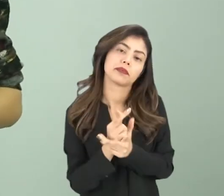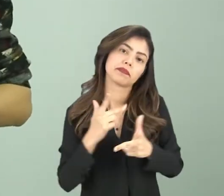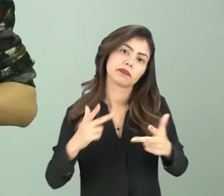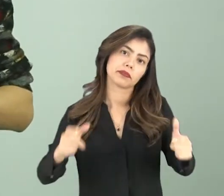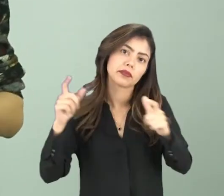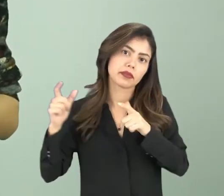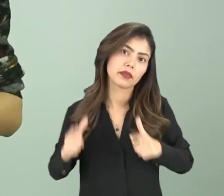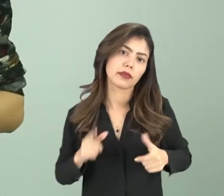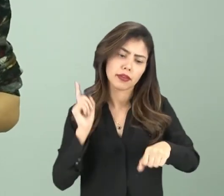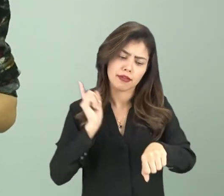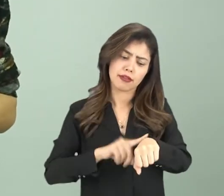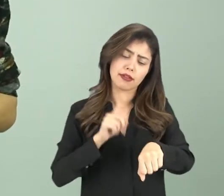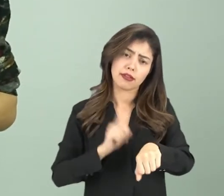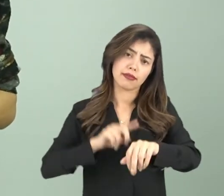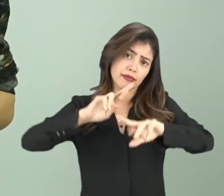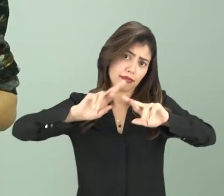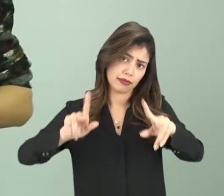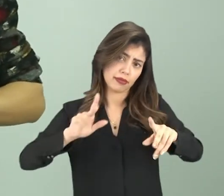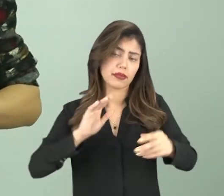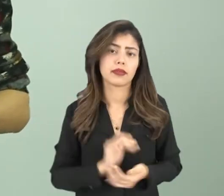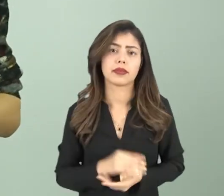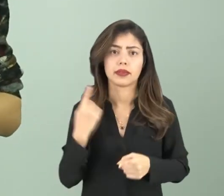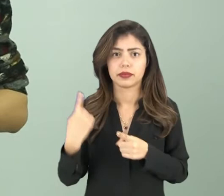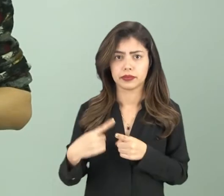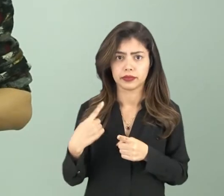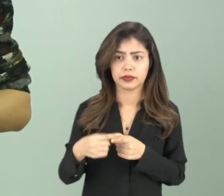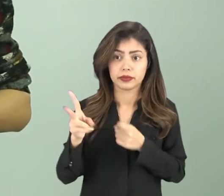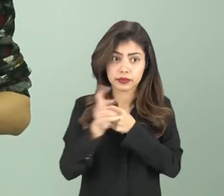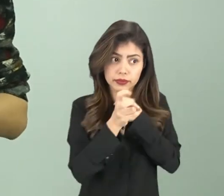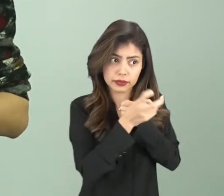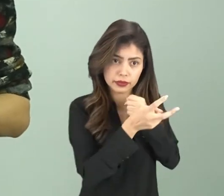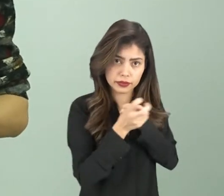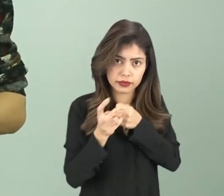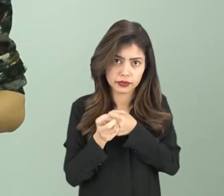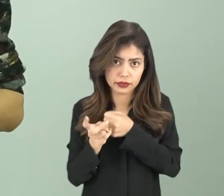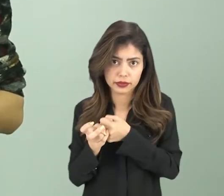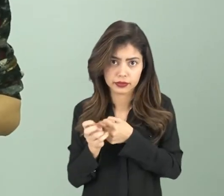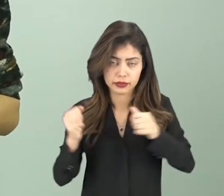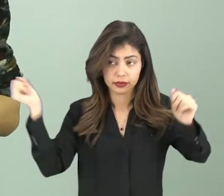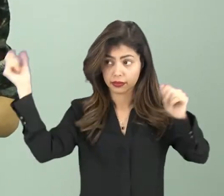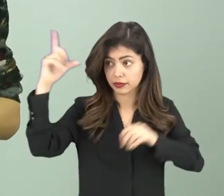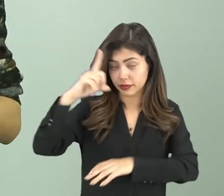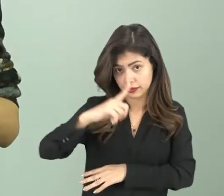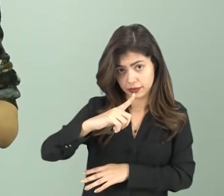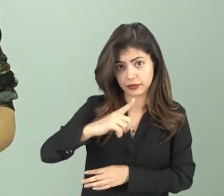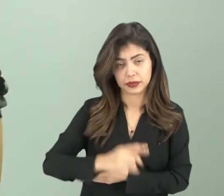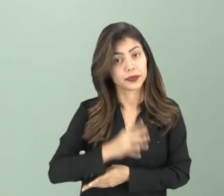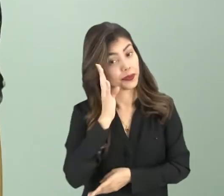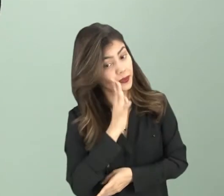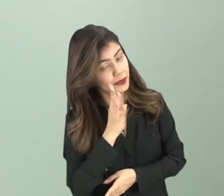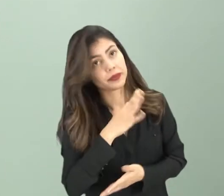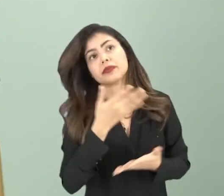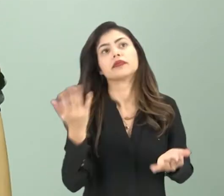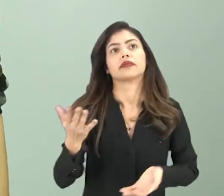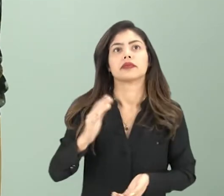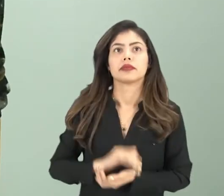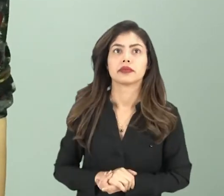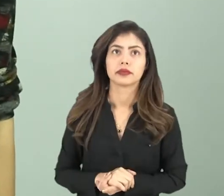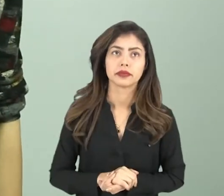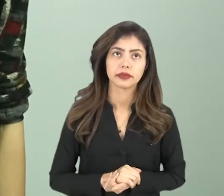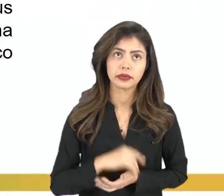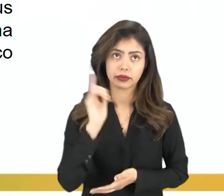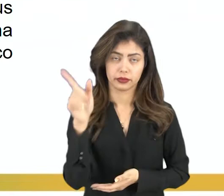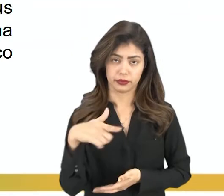lugar em horários diferentes, porque eles estavam captando o quê? As impressões da luz. Olha que coisa legal!